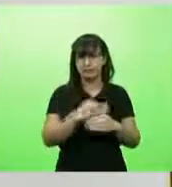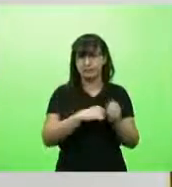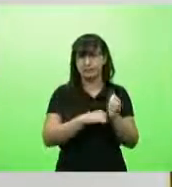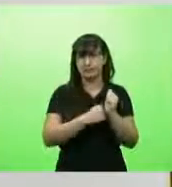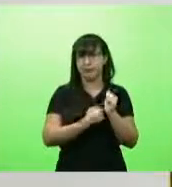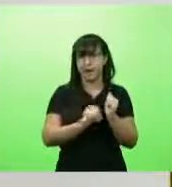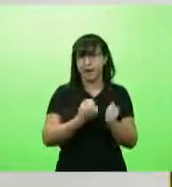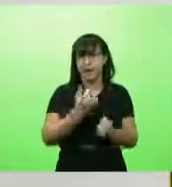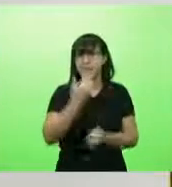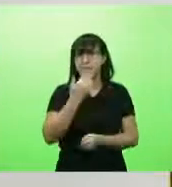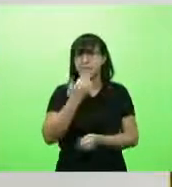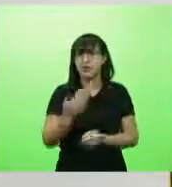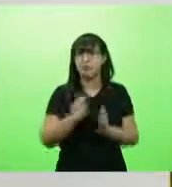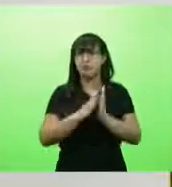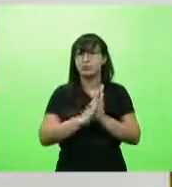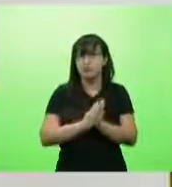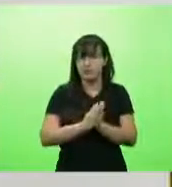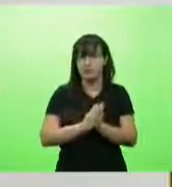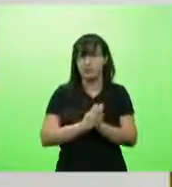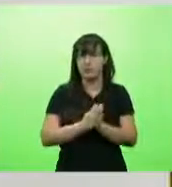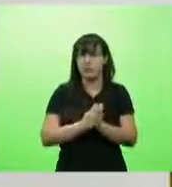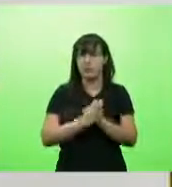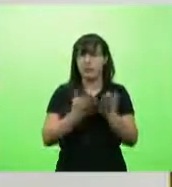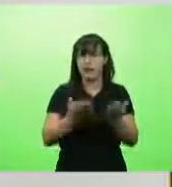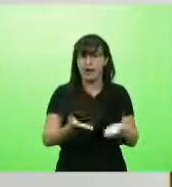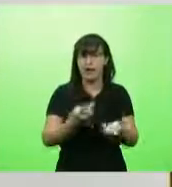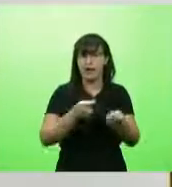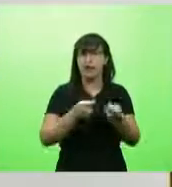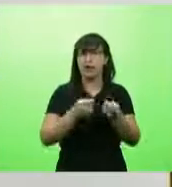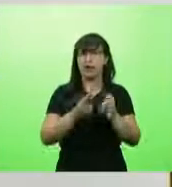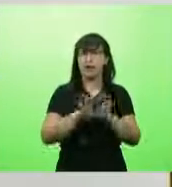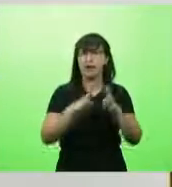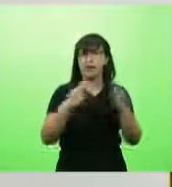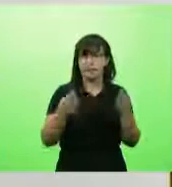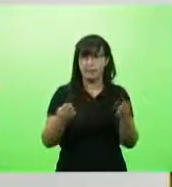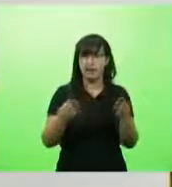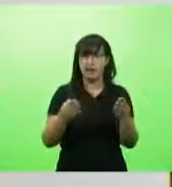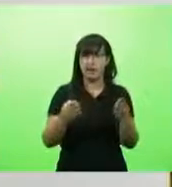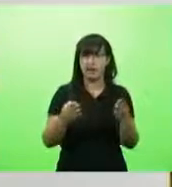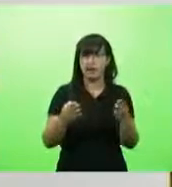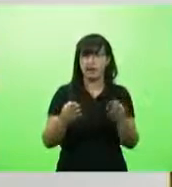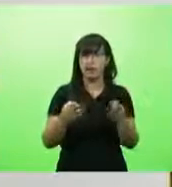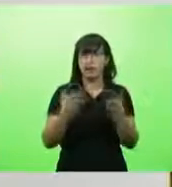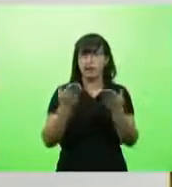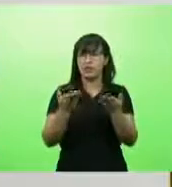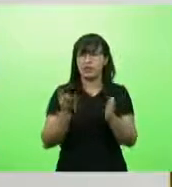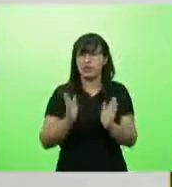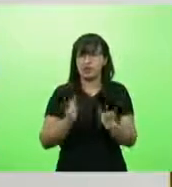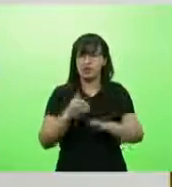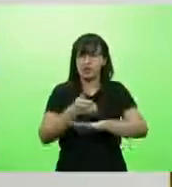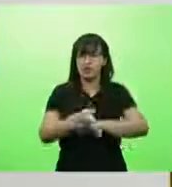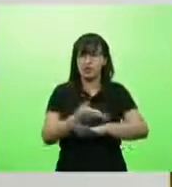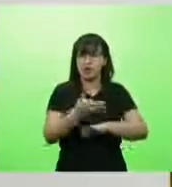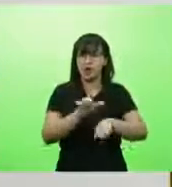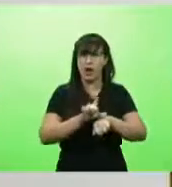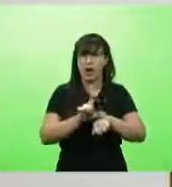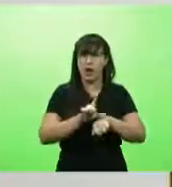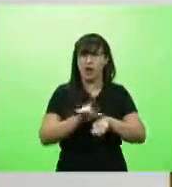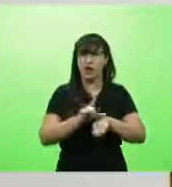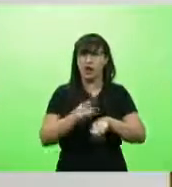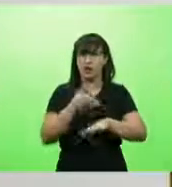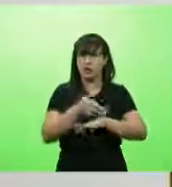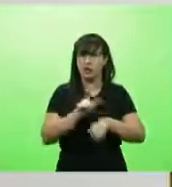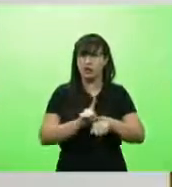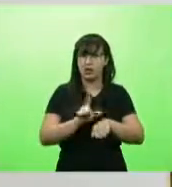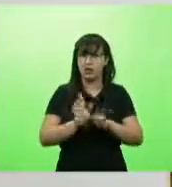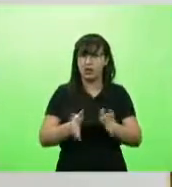pedindo, pelo amor de Deus, para deixar o comércio funcionar. Cara, tu já entrou em algum comércio, Gessé? Já entrou em algum comércio que não